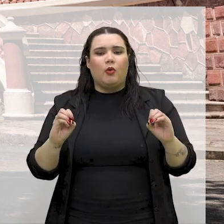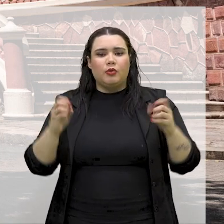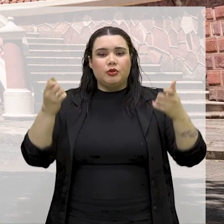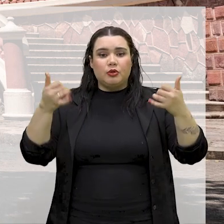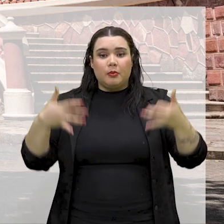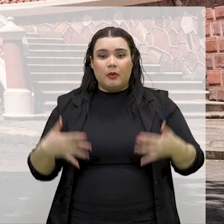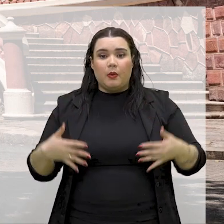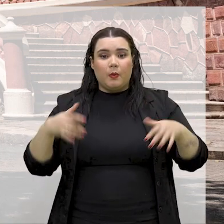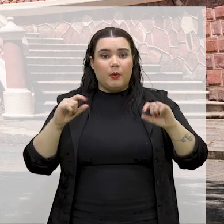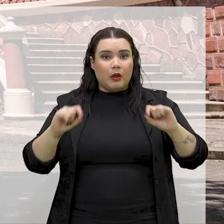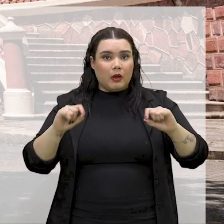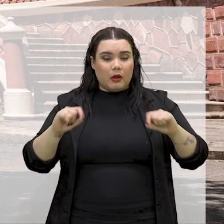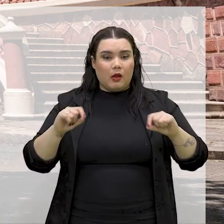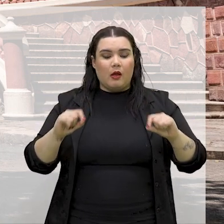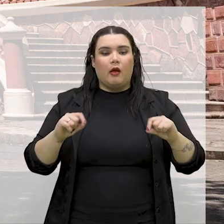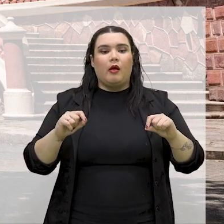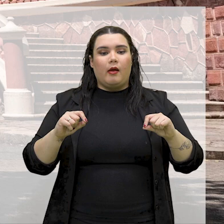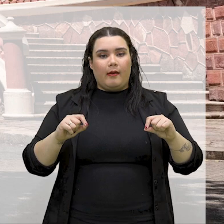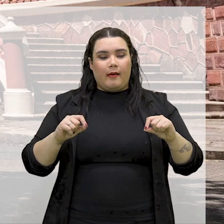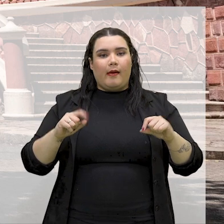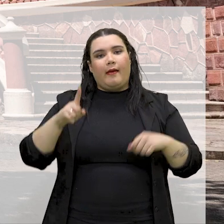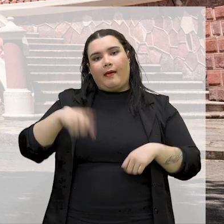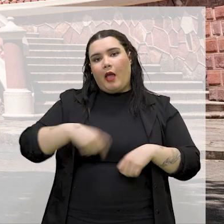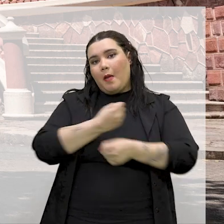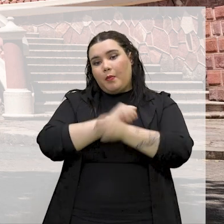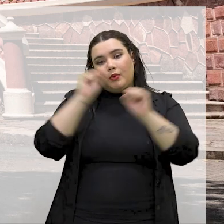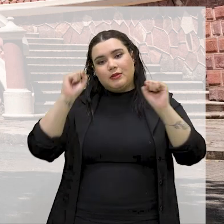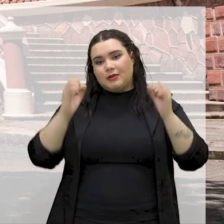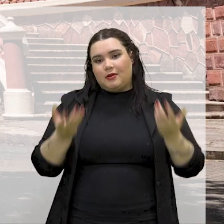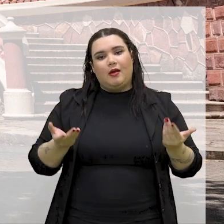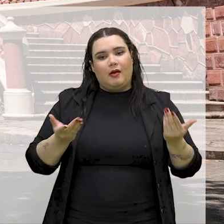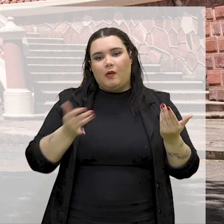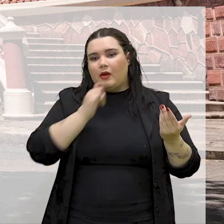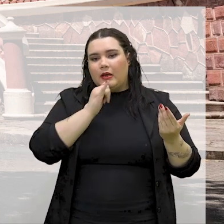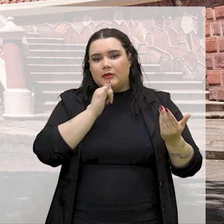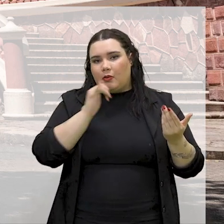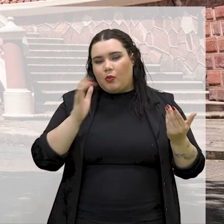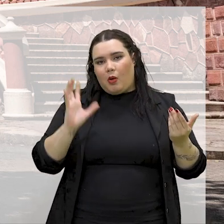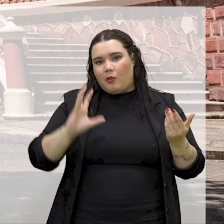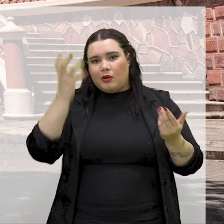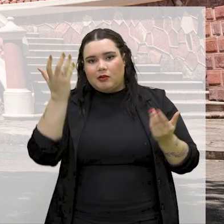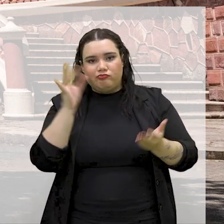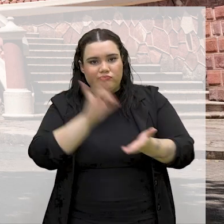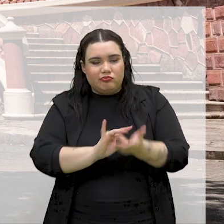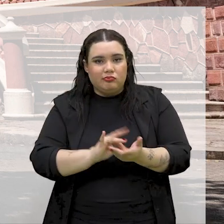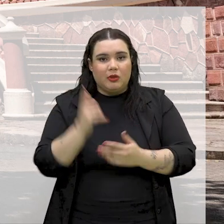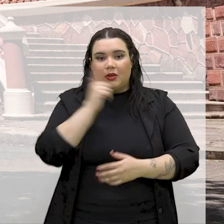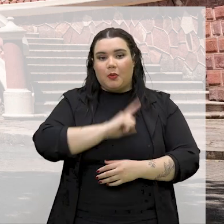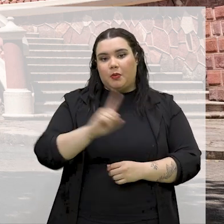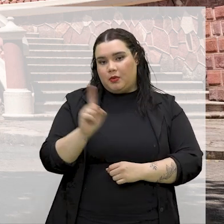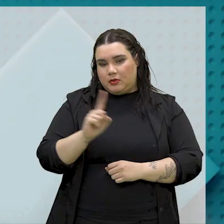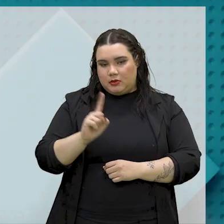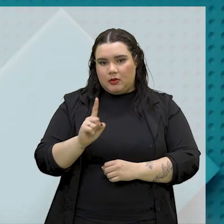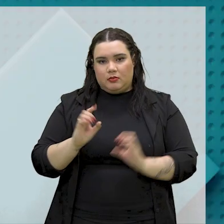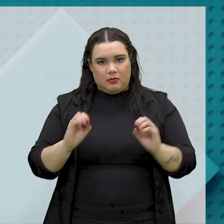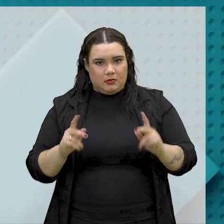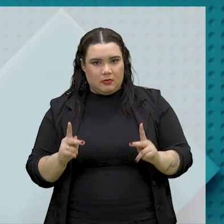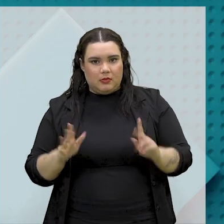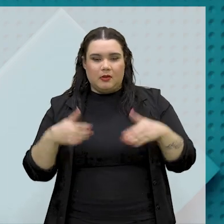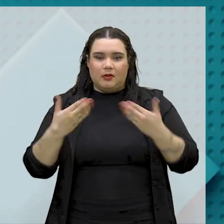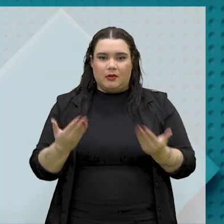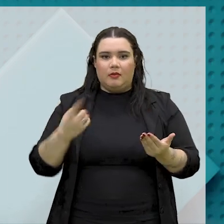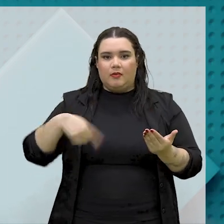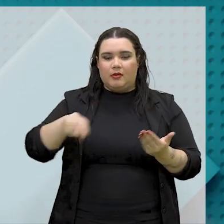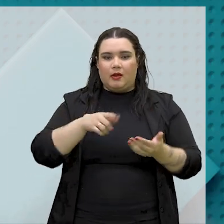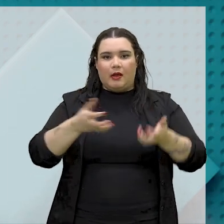a ideia de que algo é impossível, de que não vai acontecer de jeito nenhum, tá bom? Então, quando vocês querem